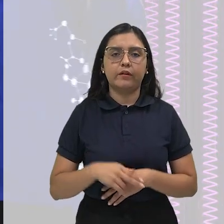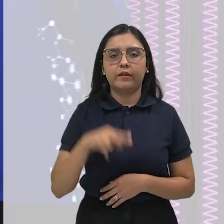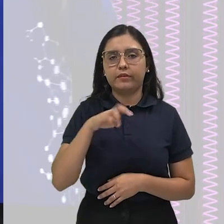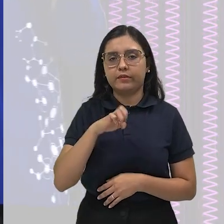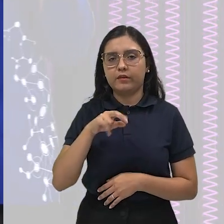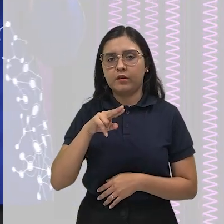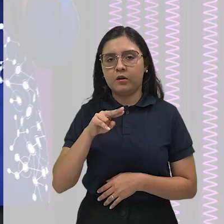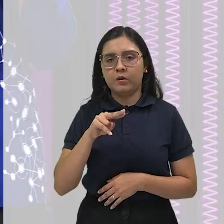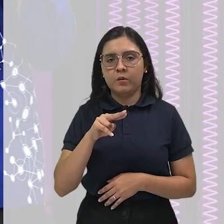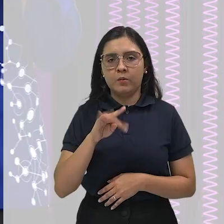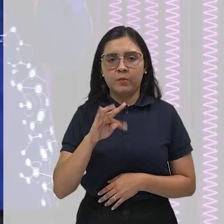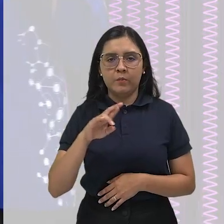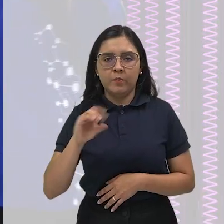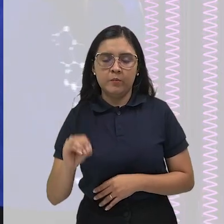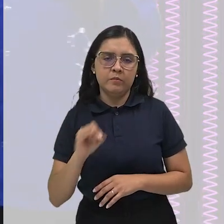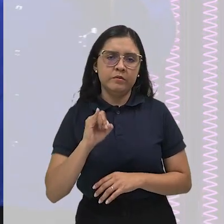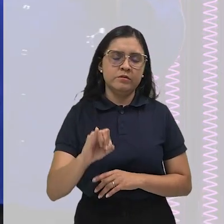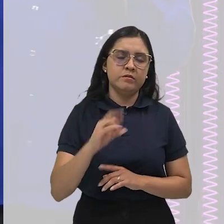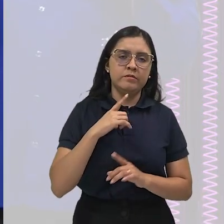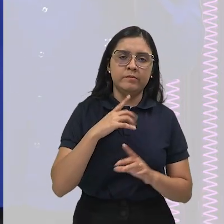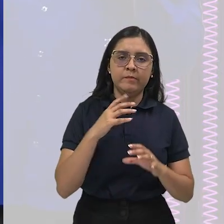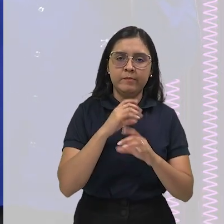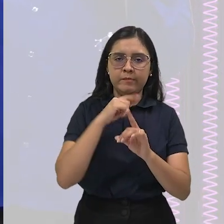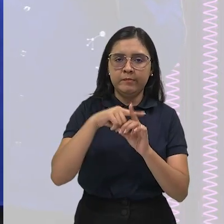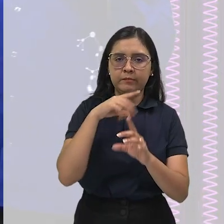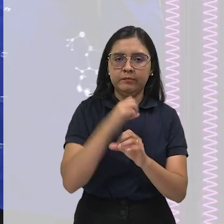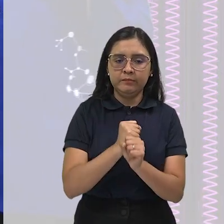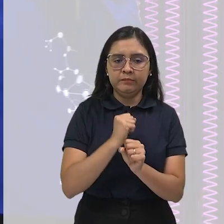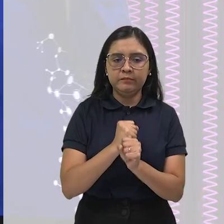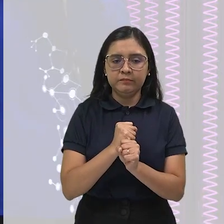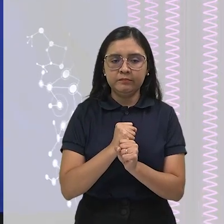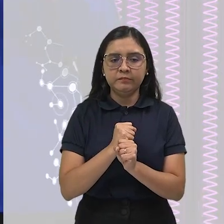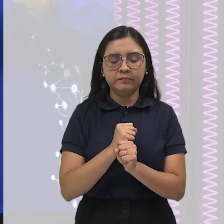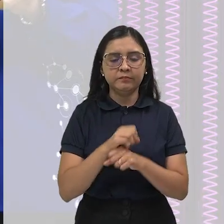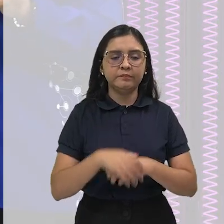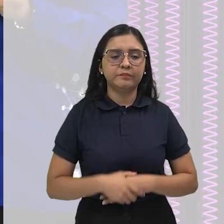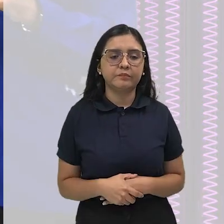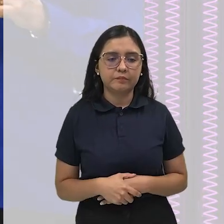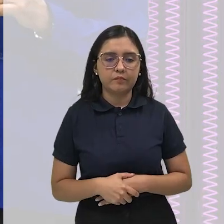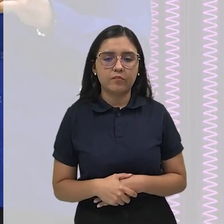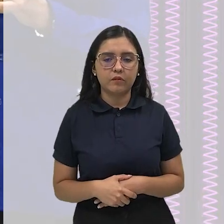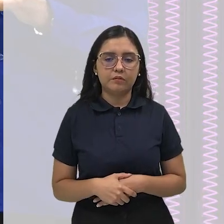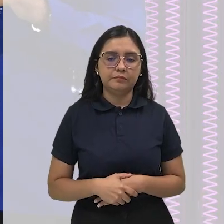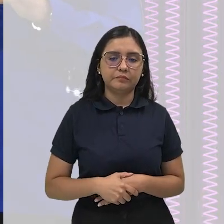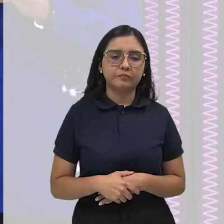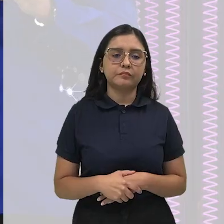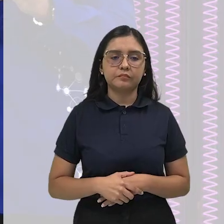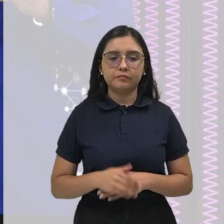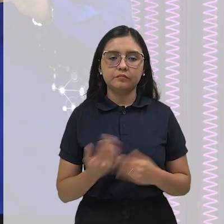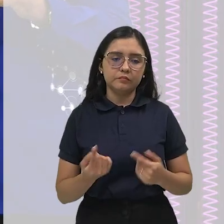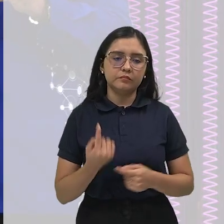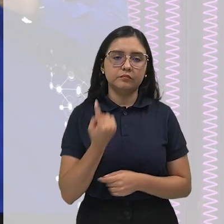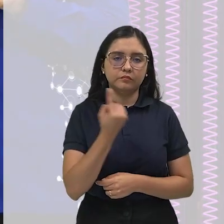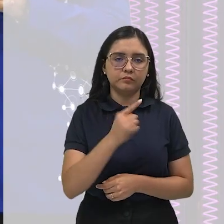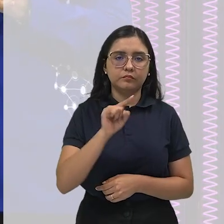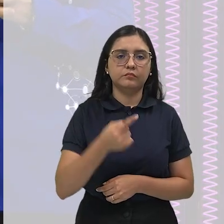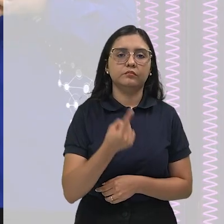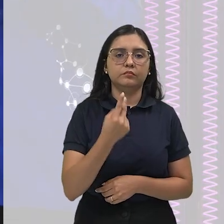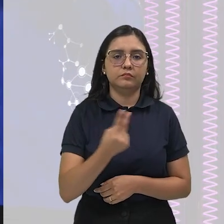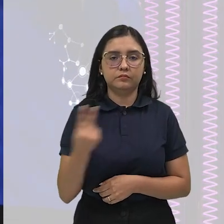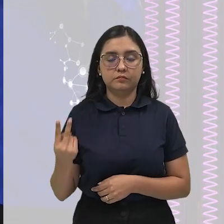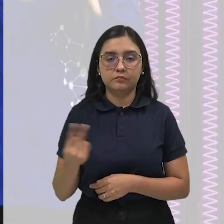neutro, quer dizer que se você somar 1 com 0,222, volta a ser